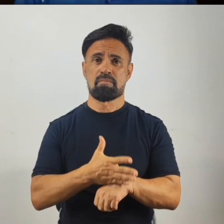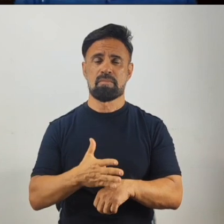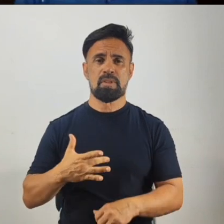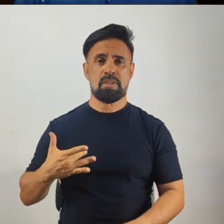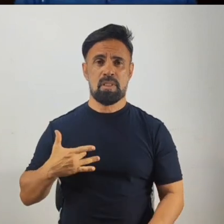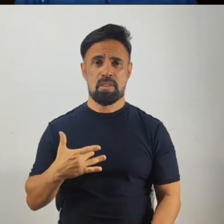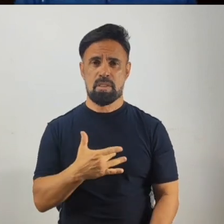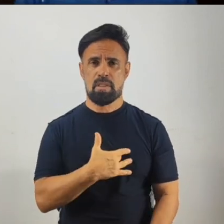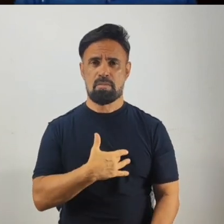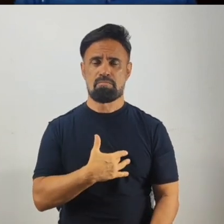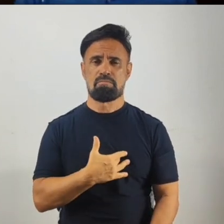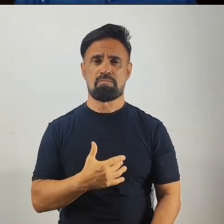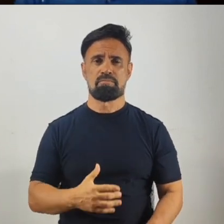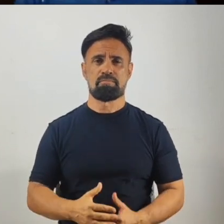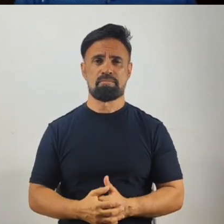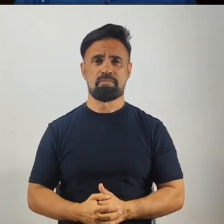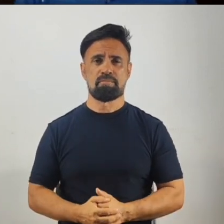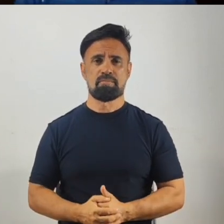na saúde.